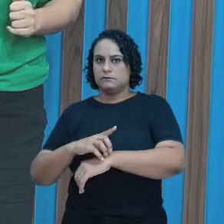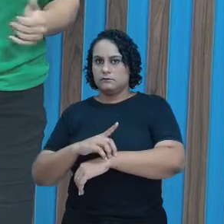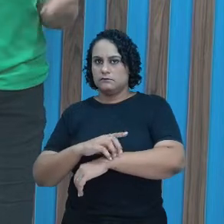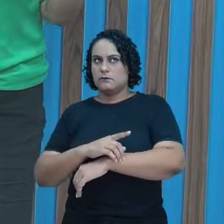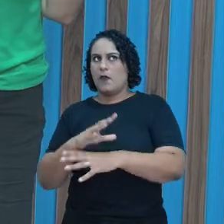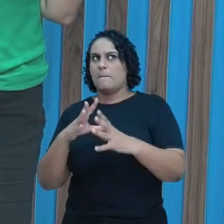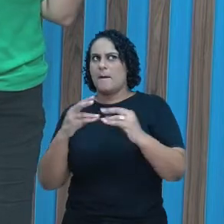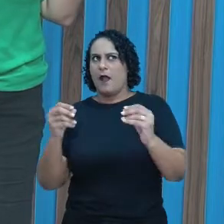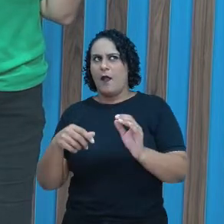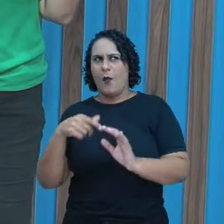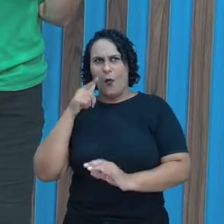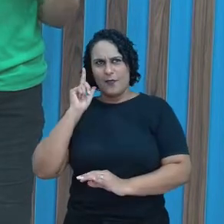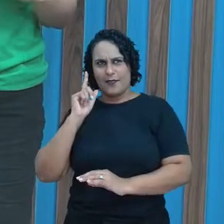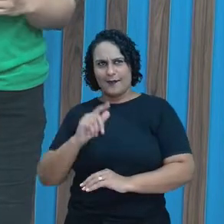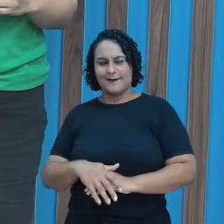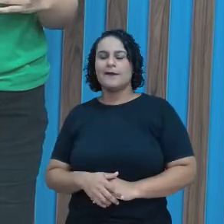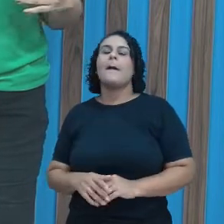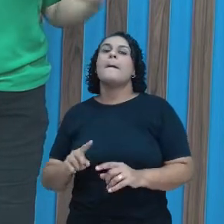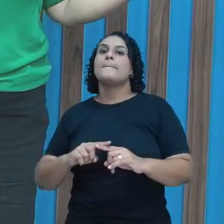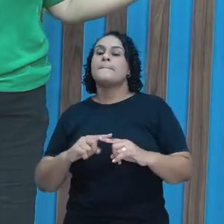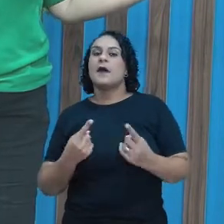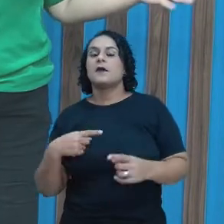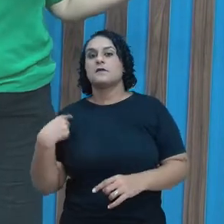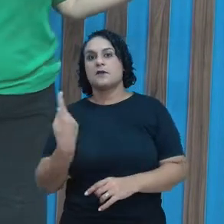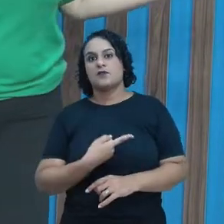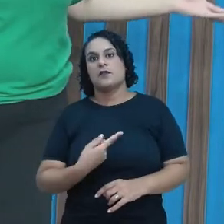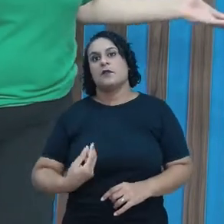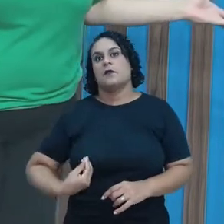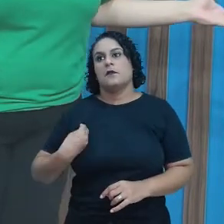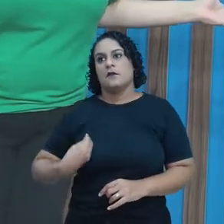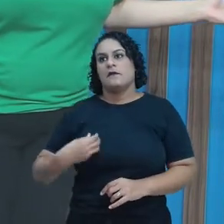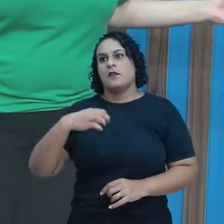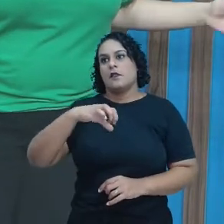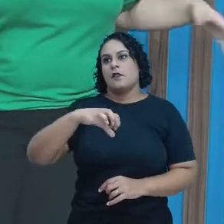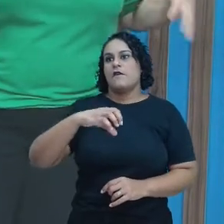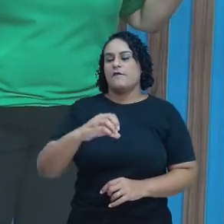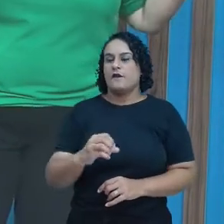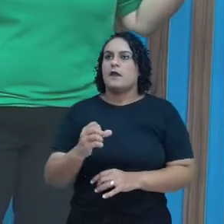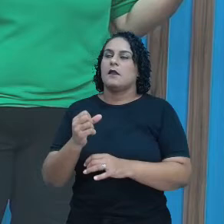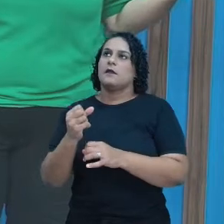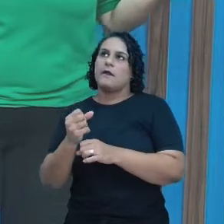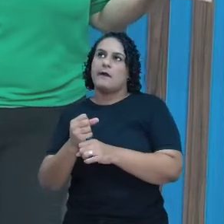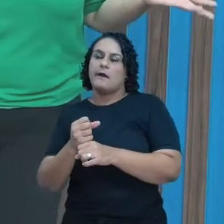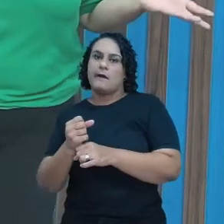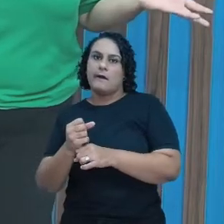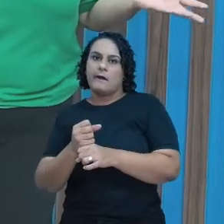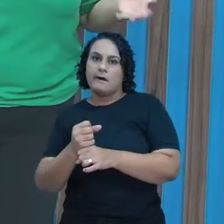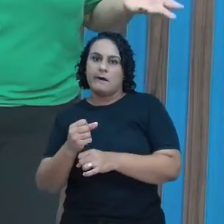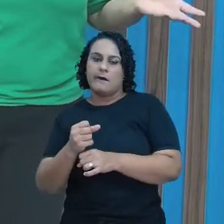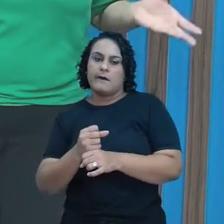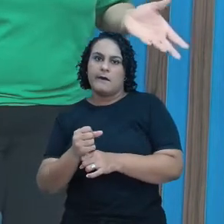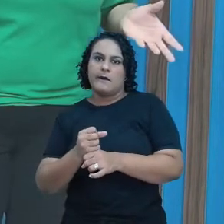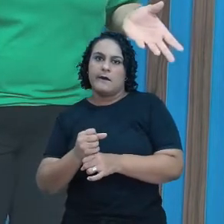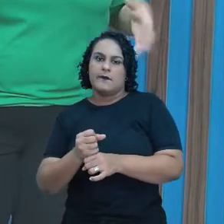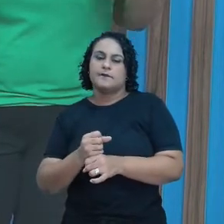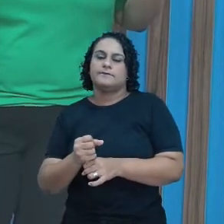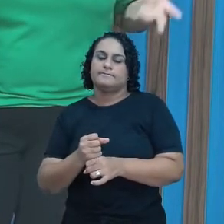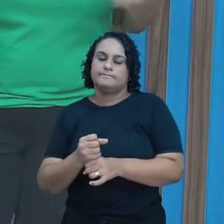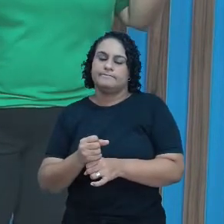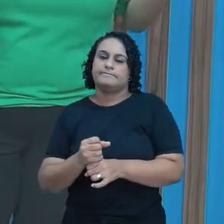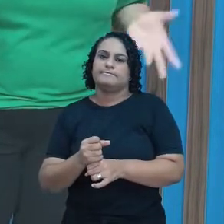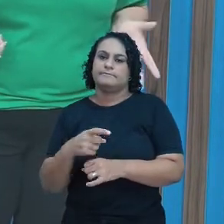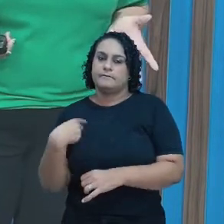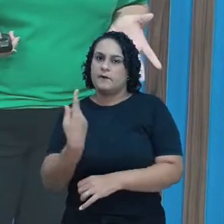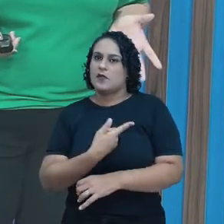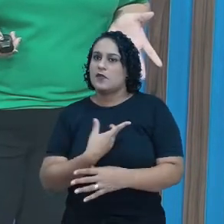ontem. Mas para a gente que vive 90 anos, né, professora? 100 e poucos anos no máximo, o homem chega, para a